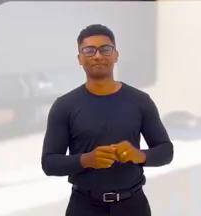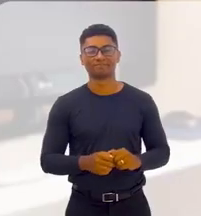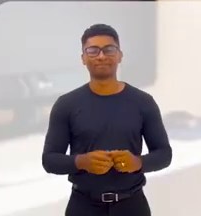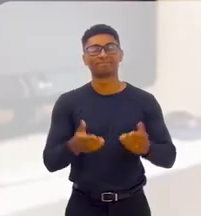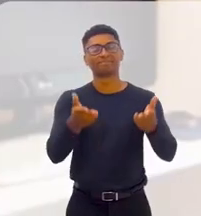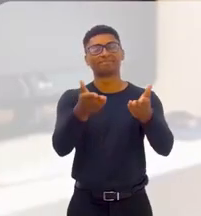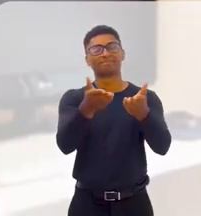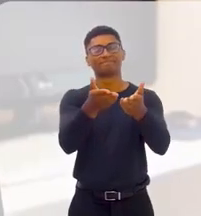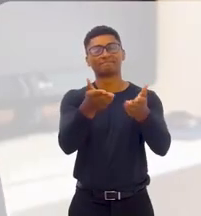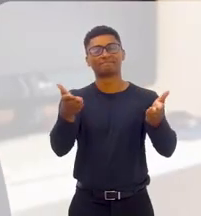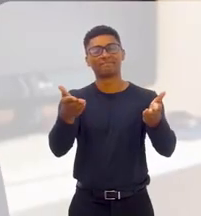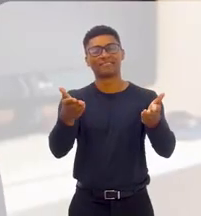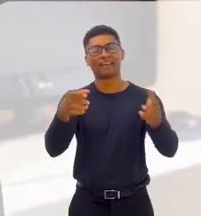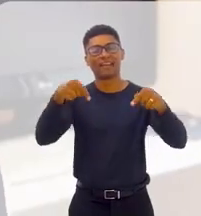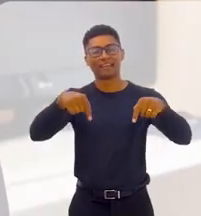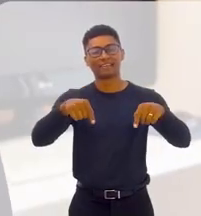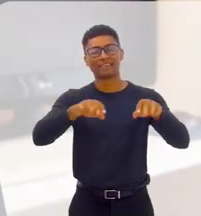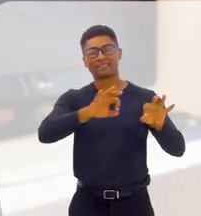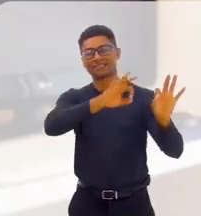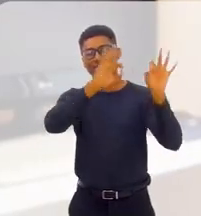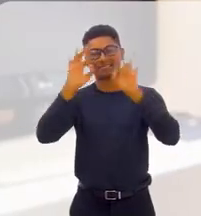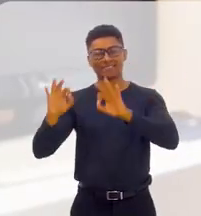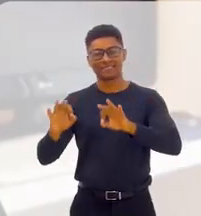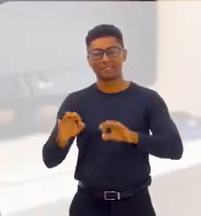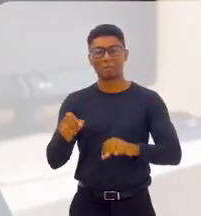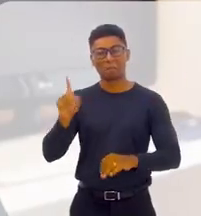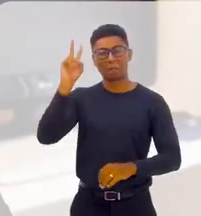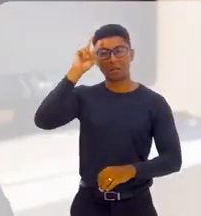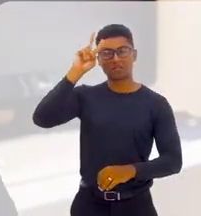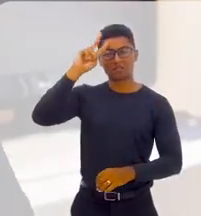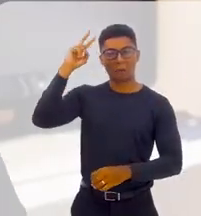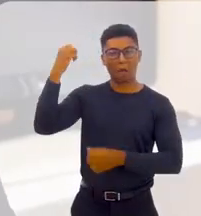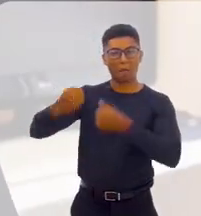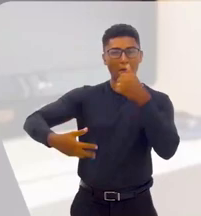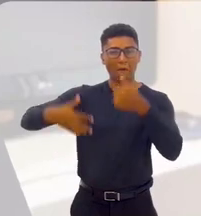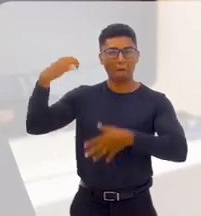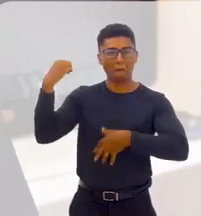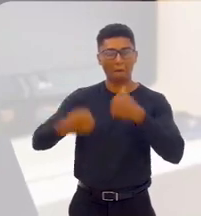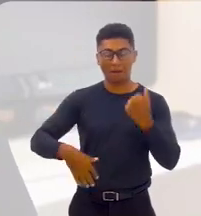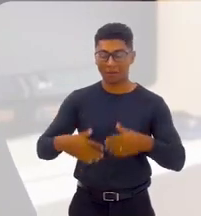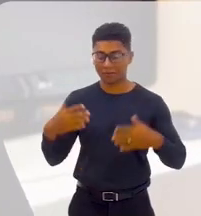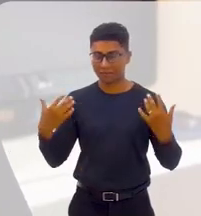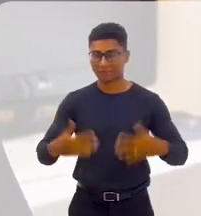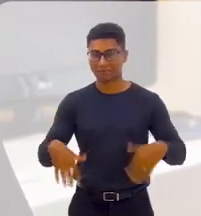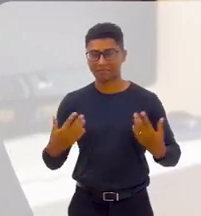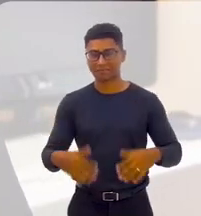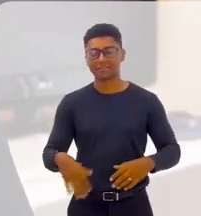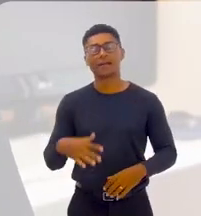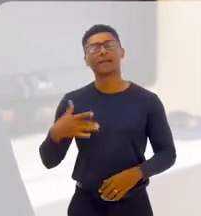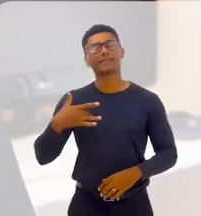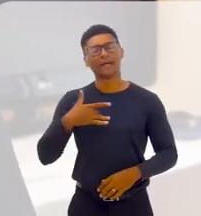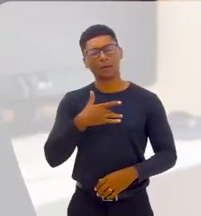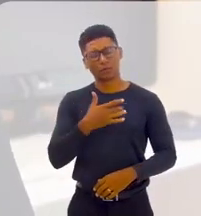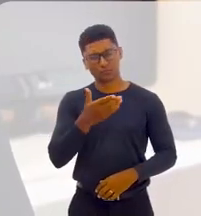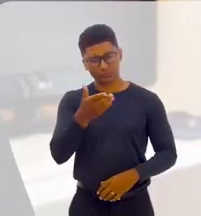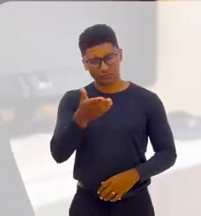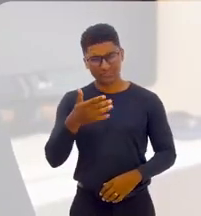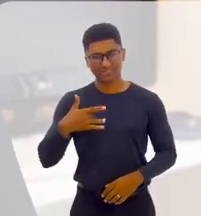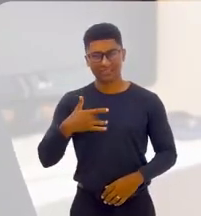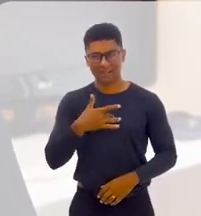Ok. E para você que ficou com a gente até agora ouvindo essas histórias instigantes,